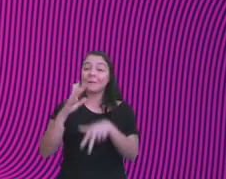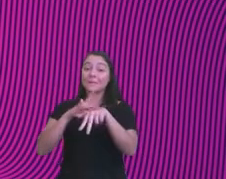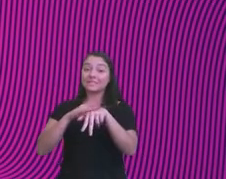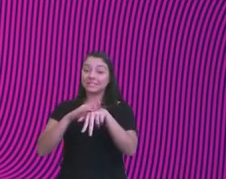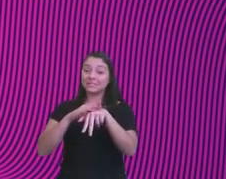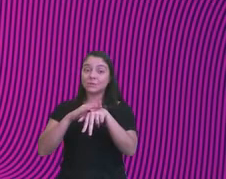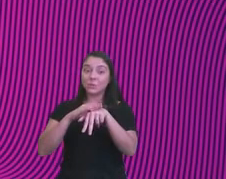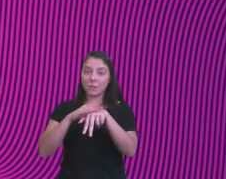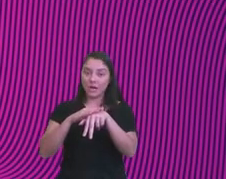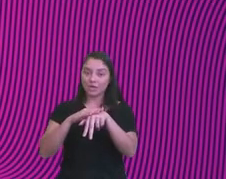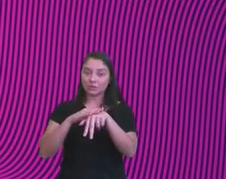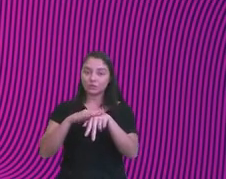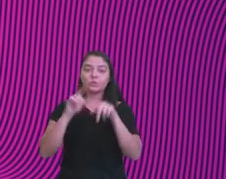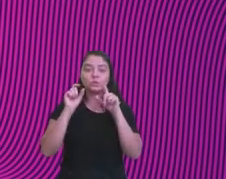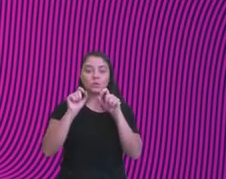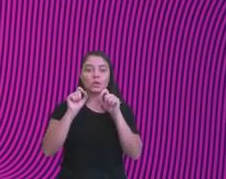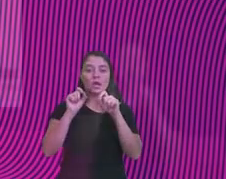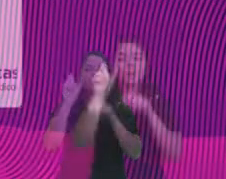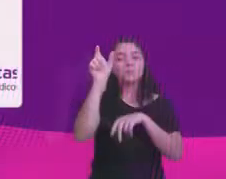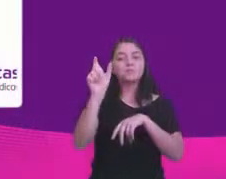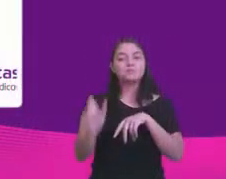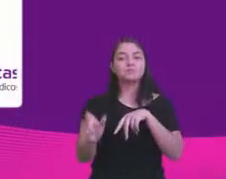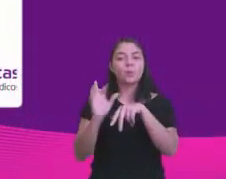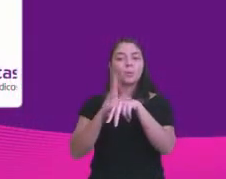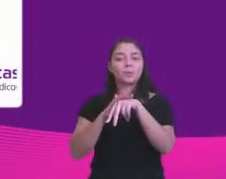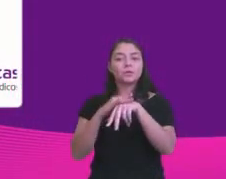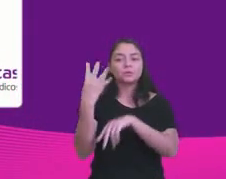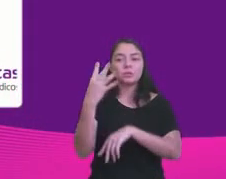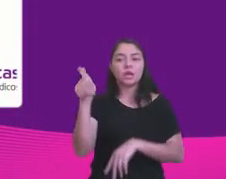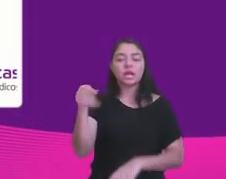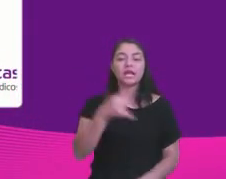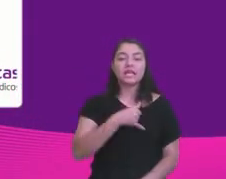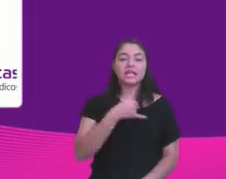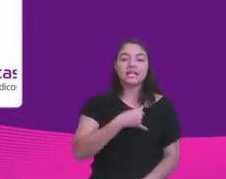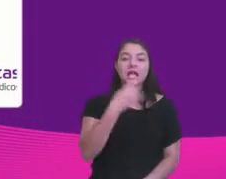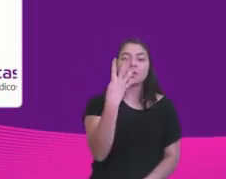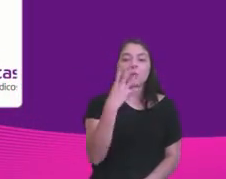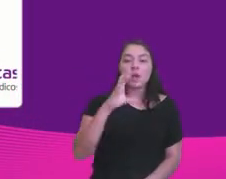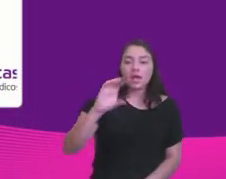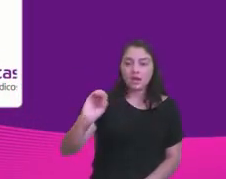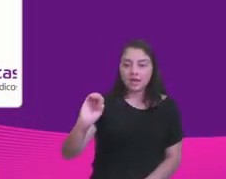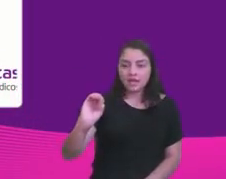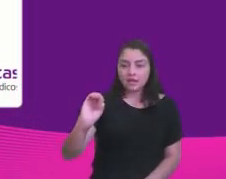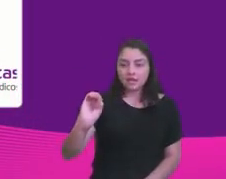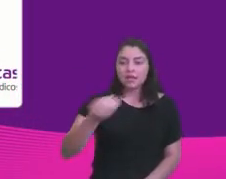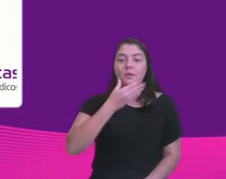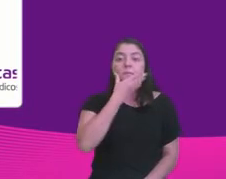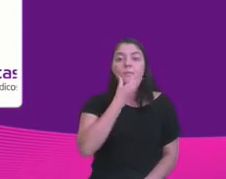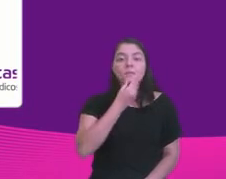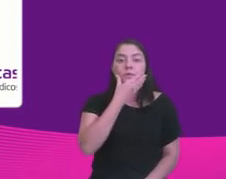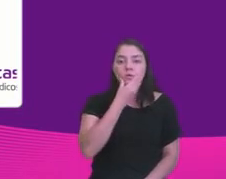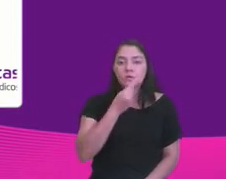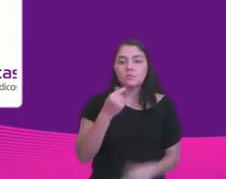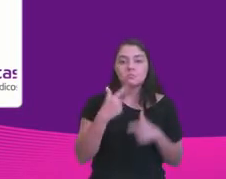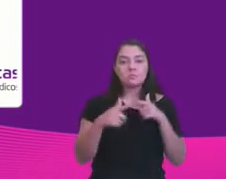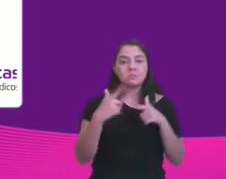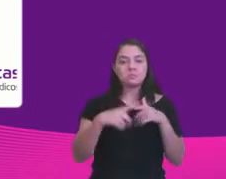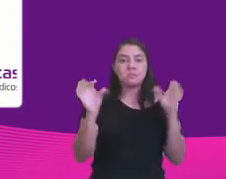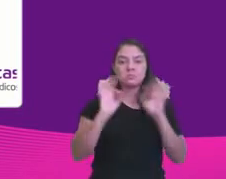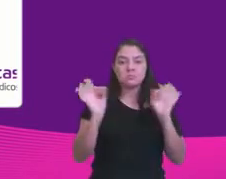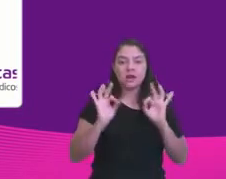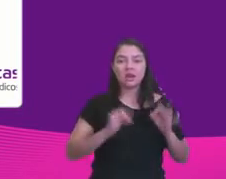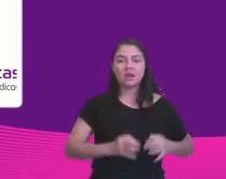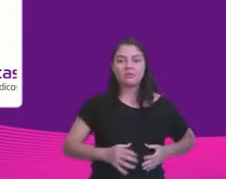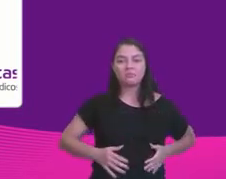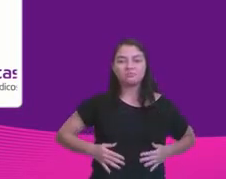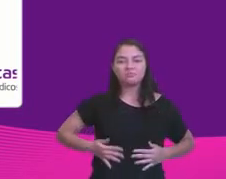clínico 4 é um paciente de 40 anos, sexo masculino, sem comorbidade, dor abdominal, diarreia